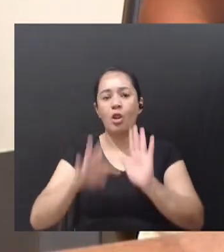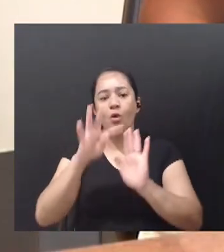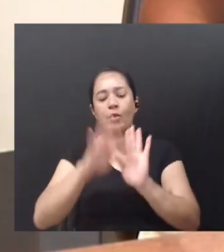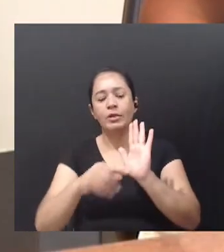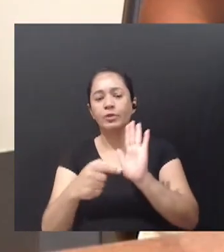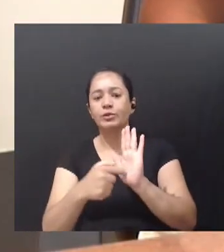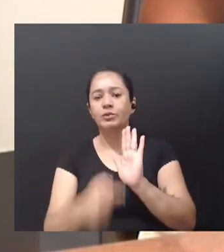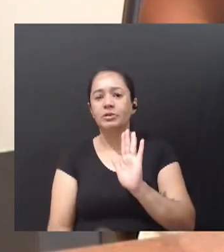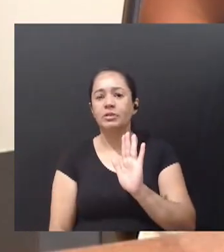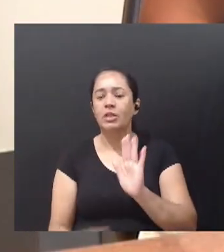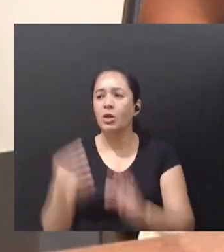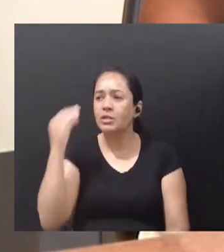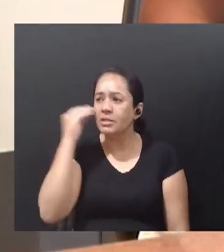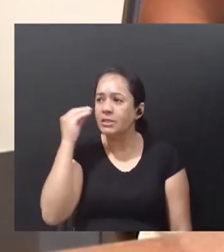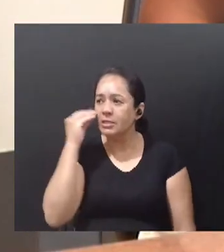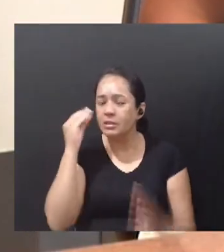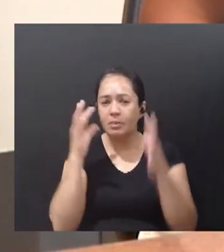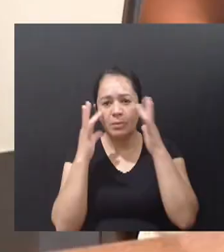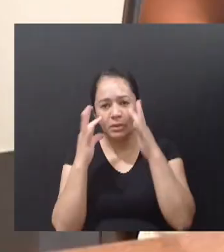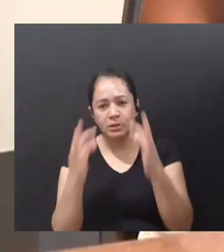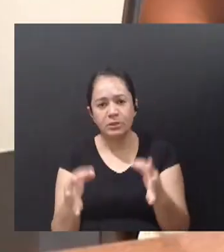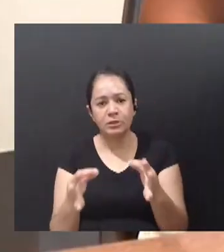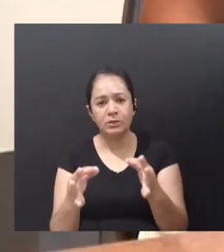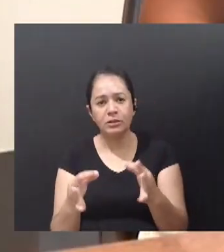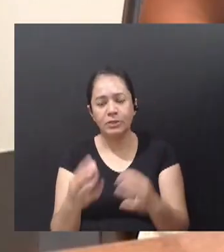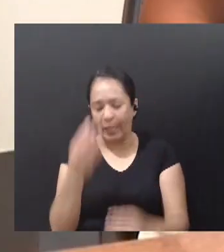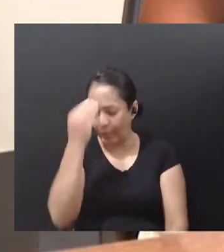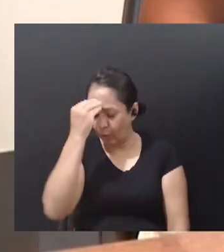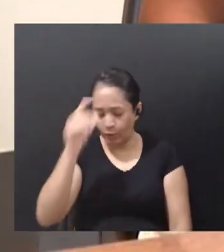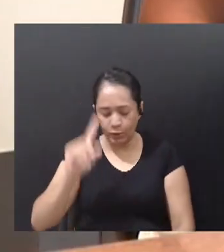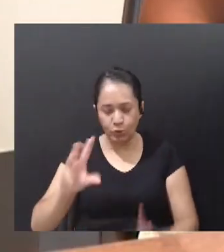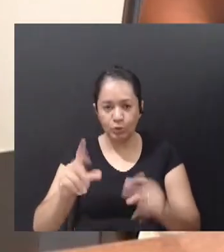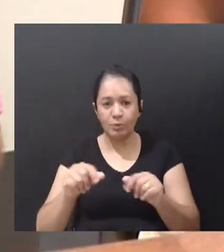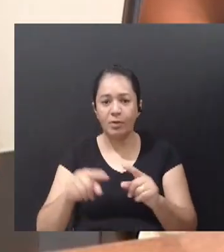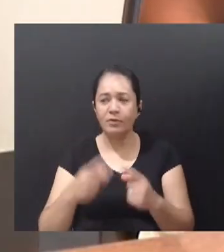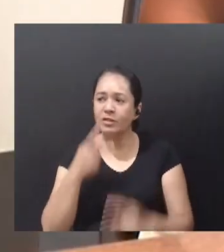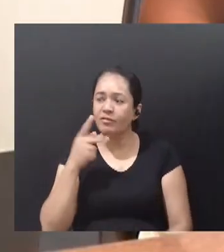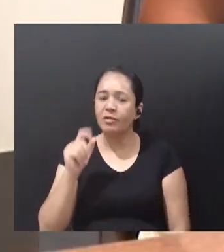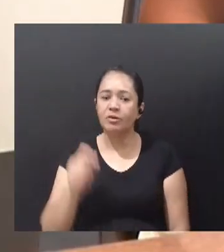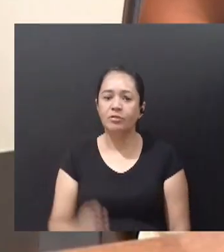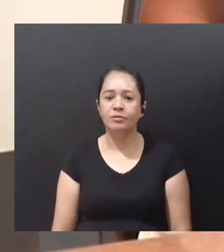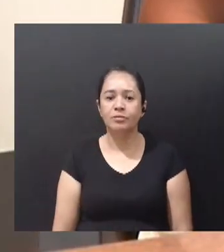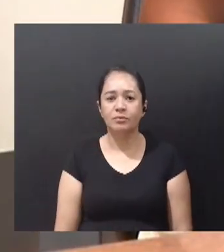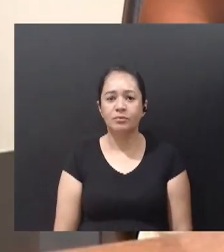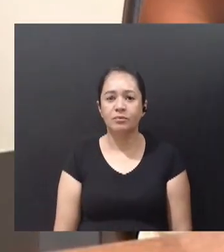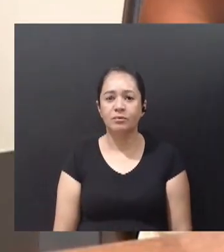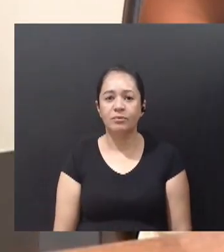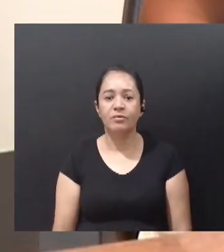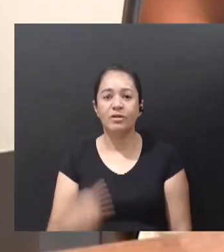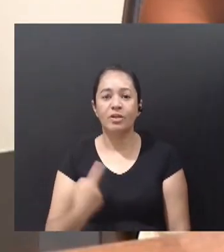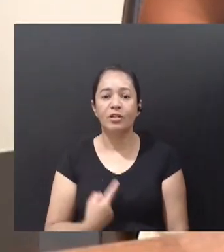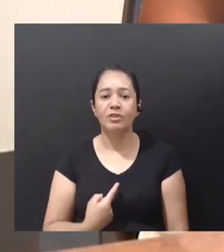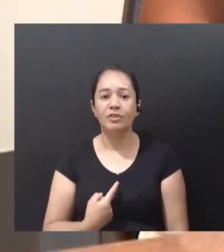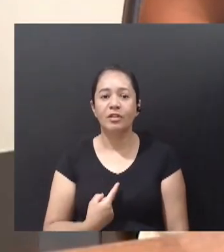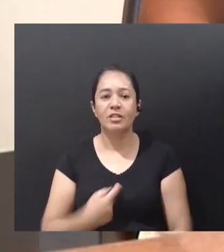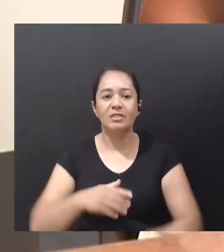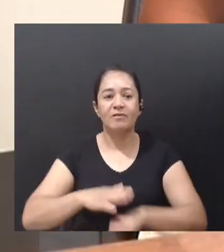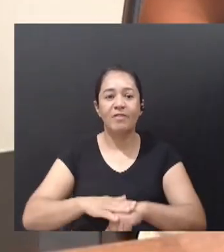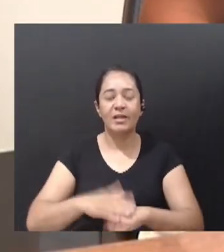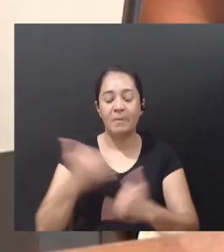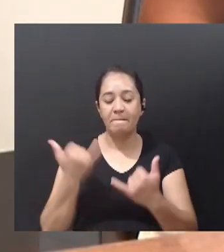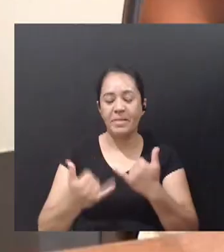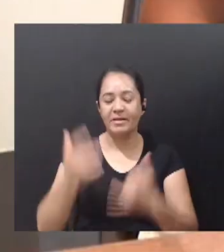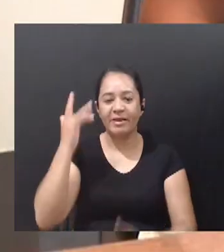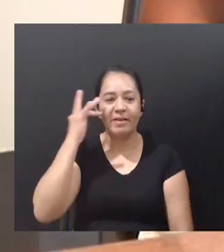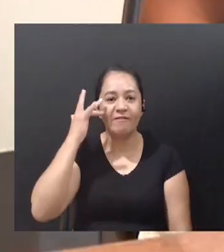prestar atenção, obviamente que eu não consegui decorar tudo, mas você falou um bagulho na sua letra muito louco. Você falou, a gente faz parecer que é fácil. E realmente, mano, parece que você